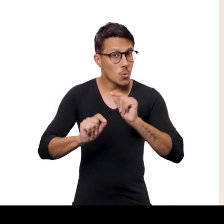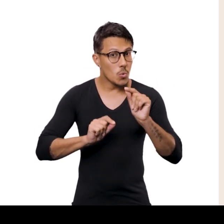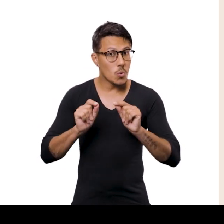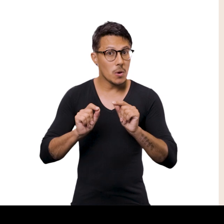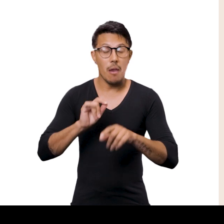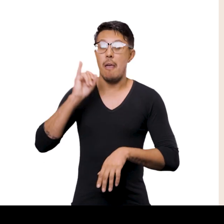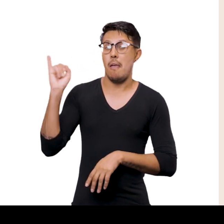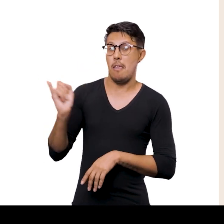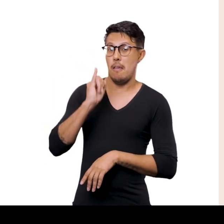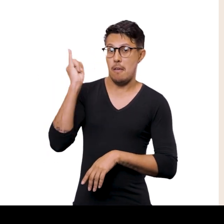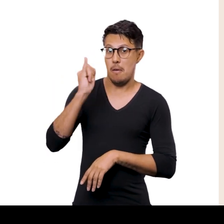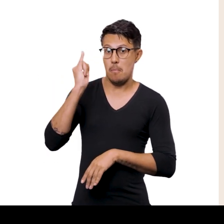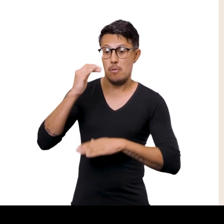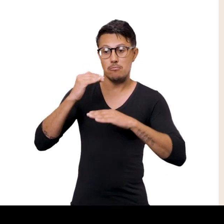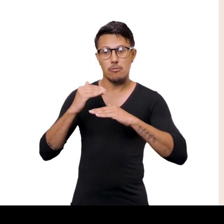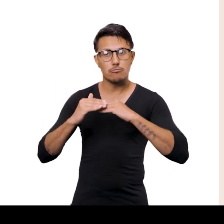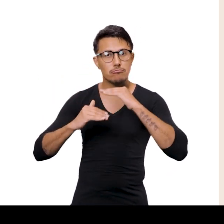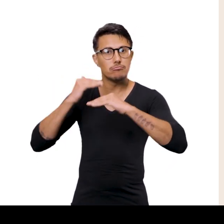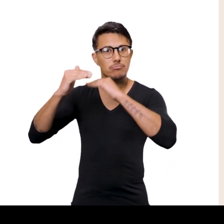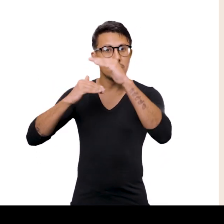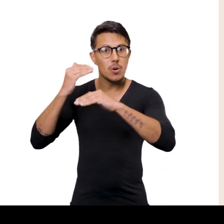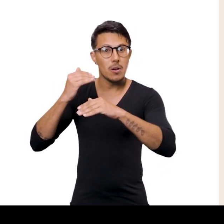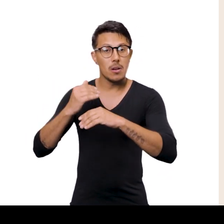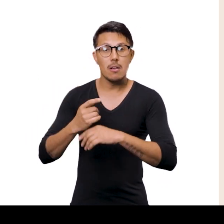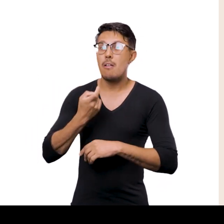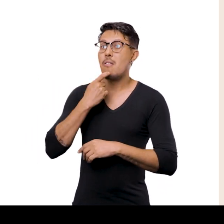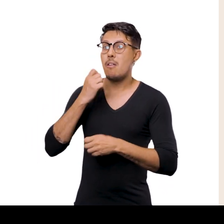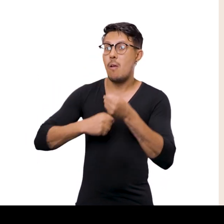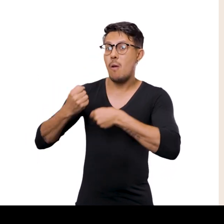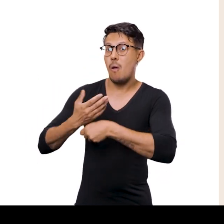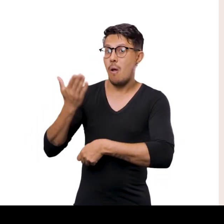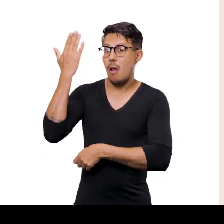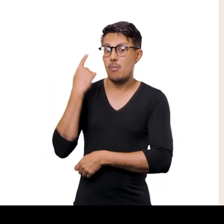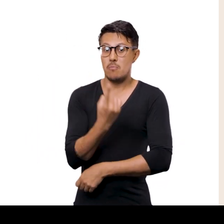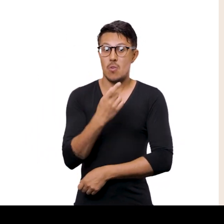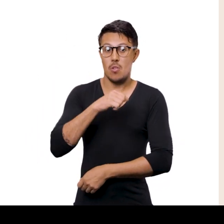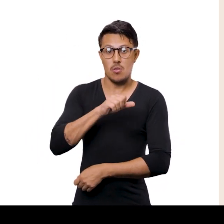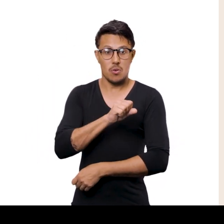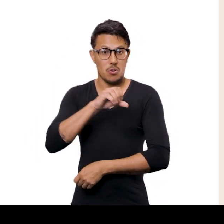passo determinante para Leonilson em 1989.